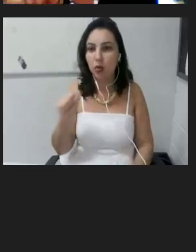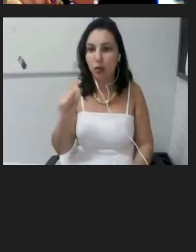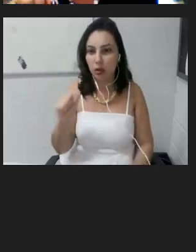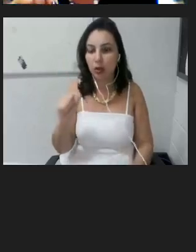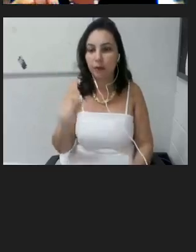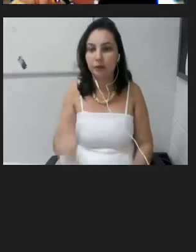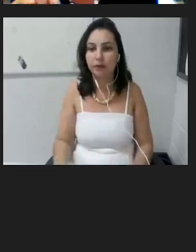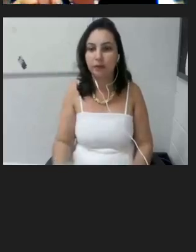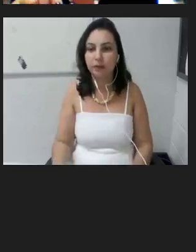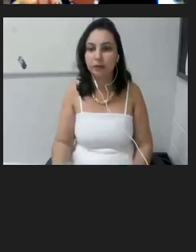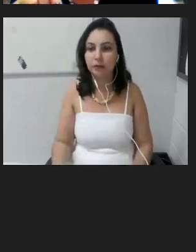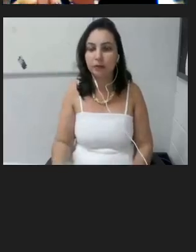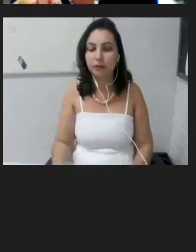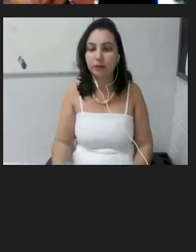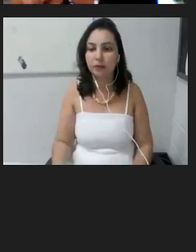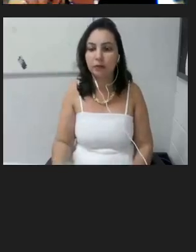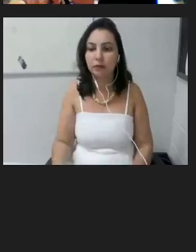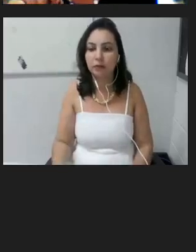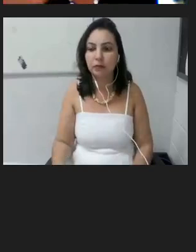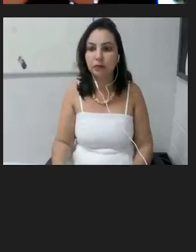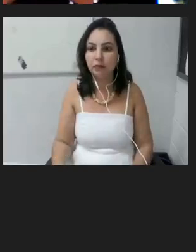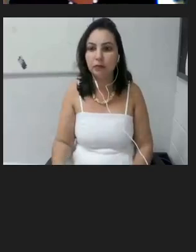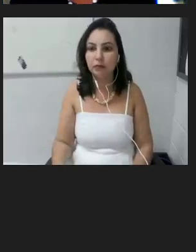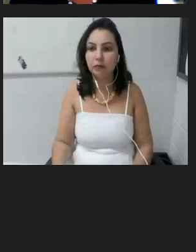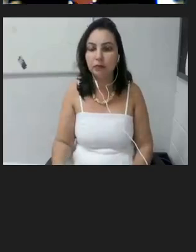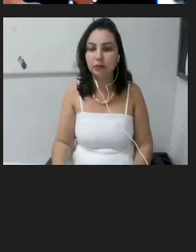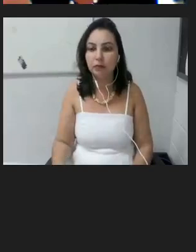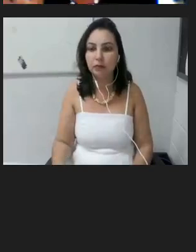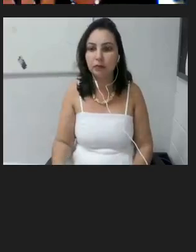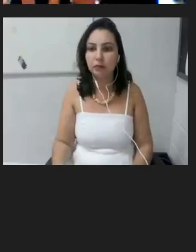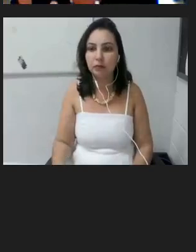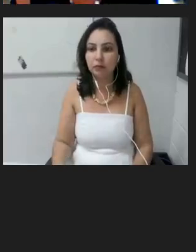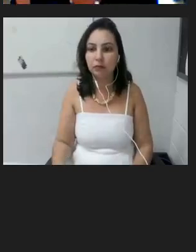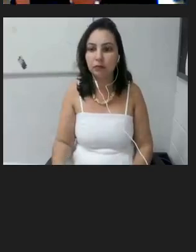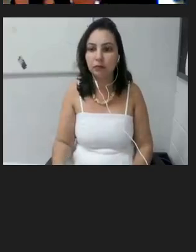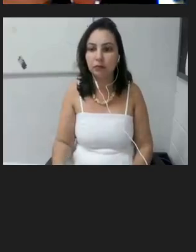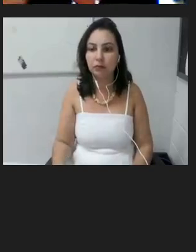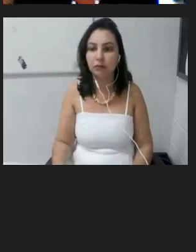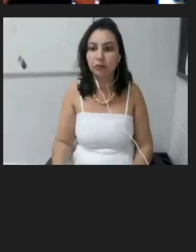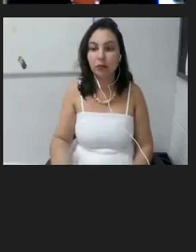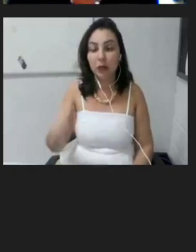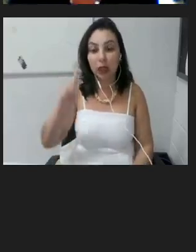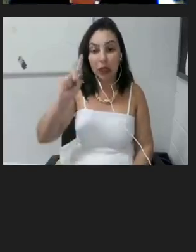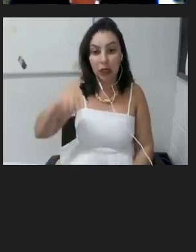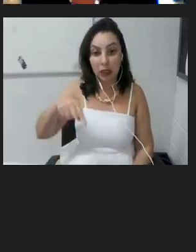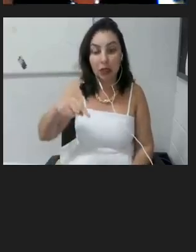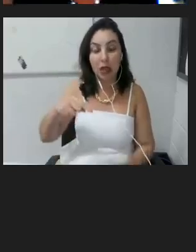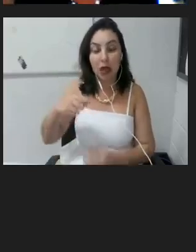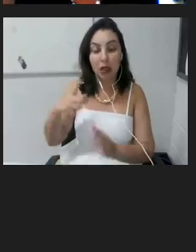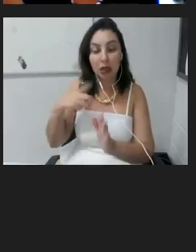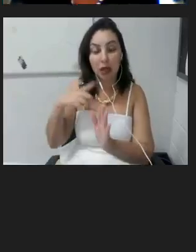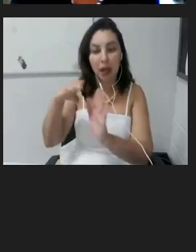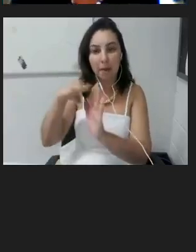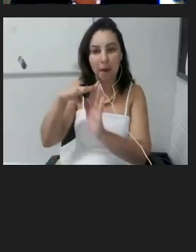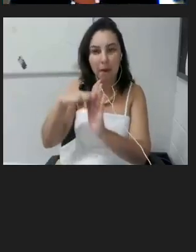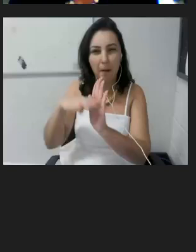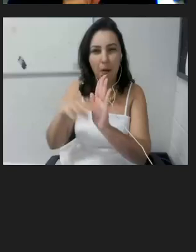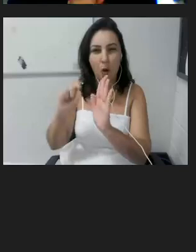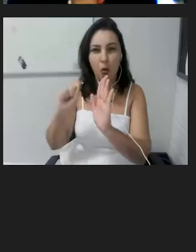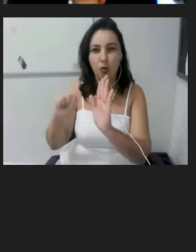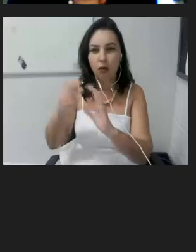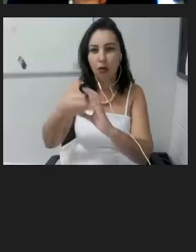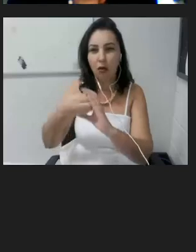diagnóstico e estatístico, que é o que referenda essa classificação